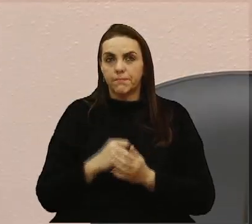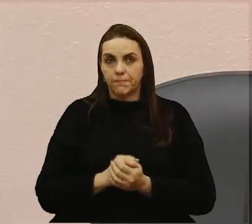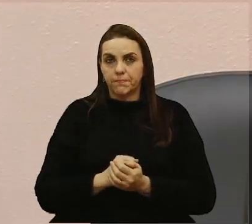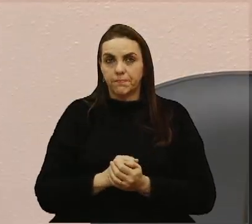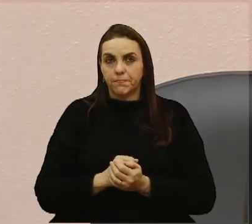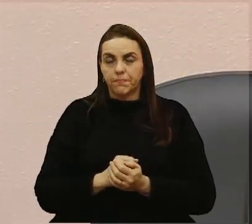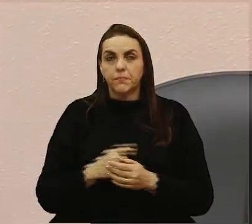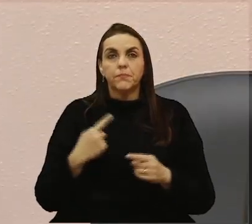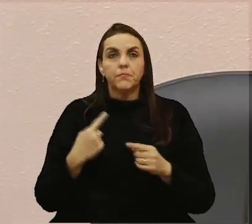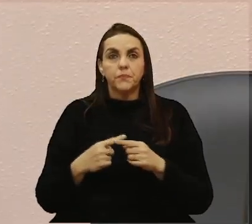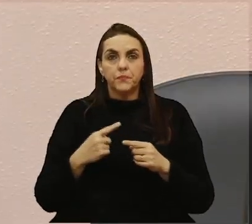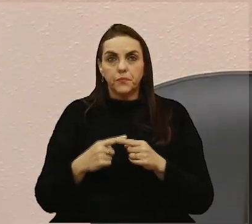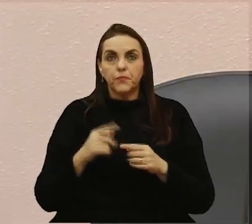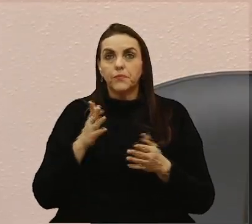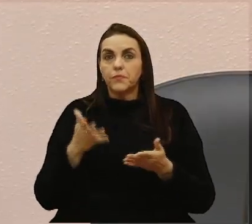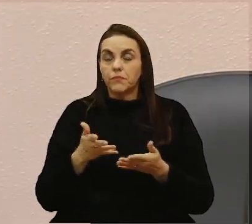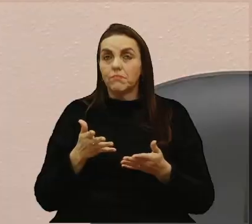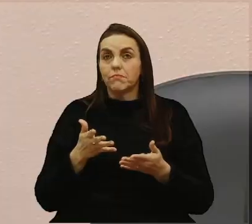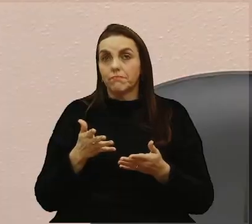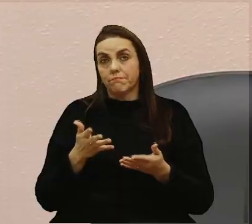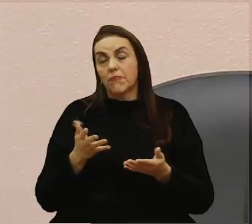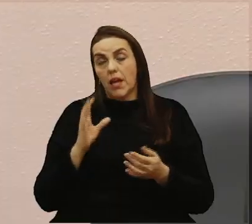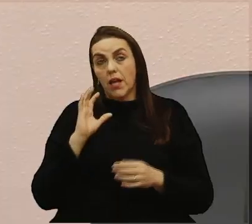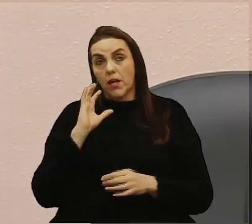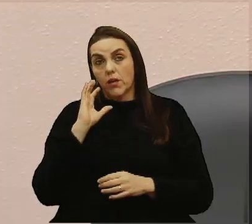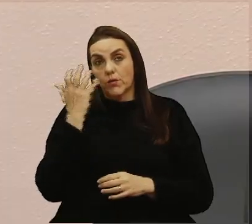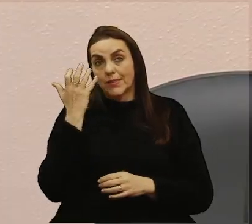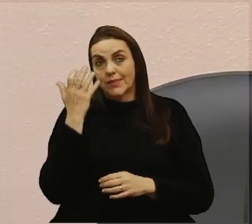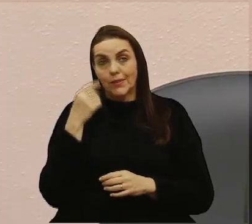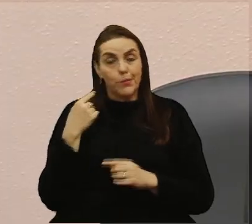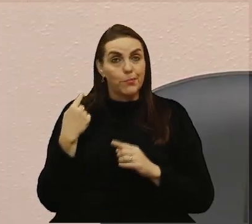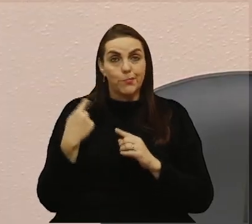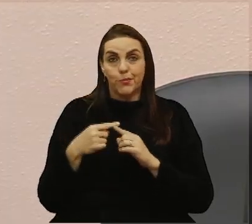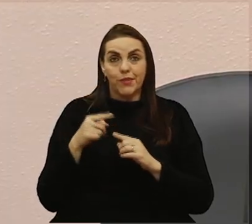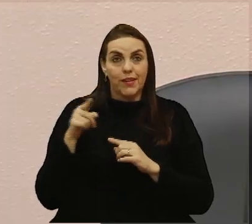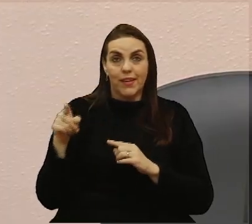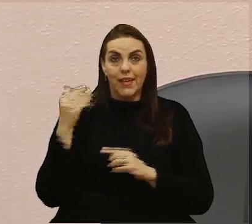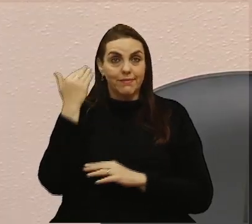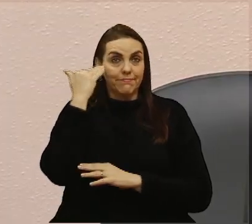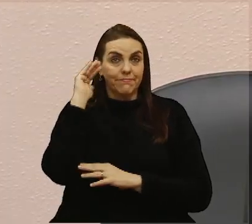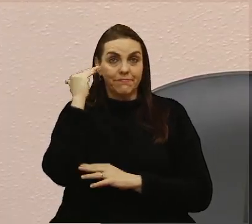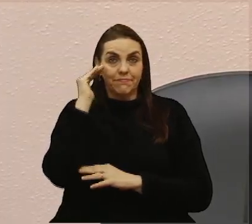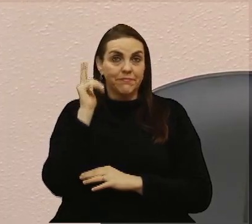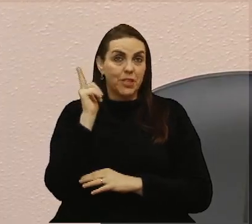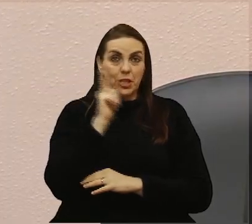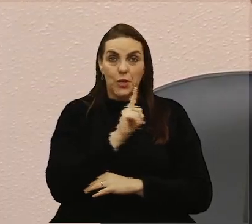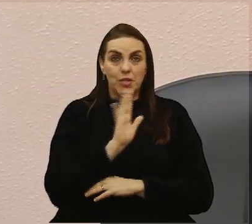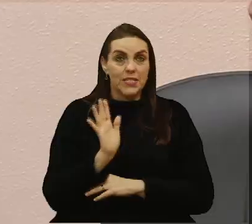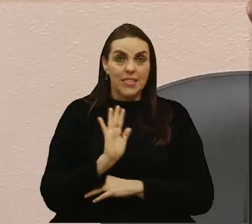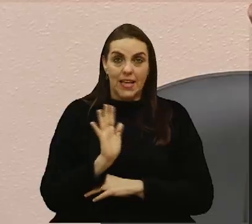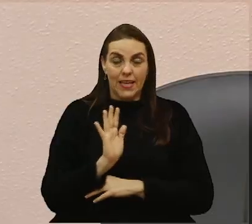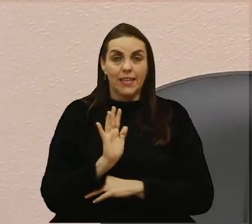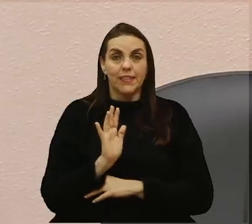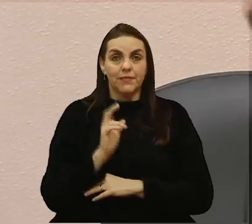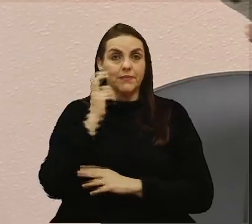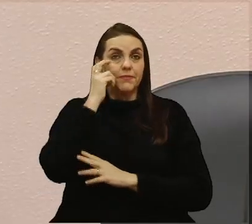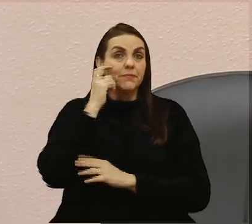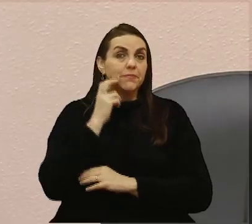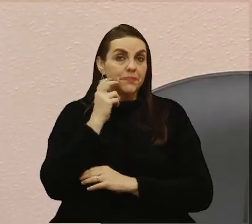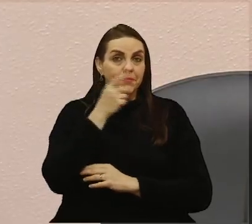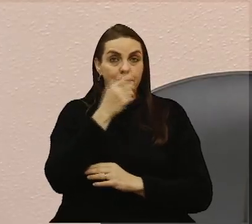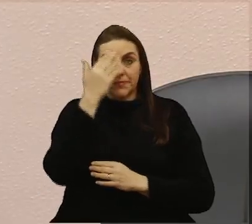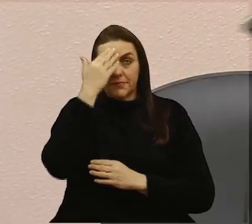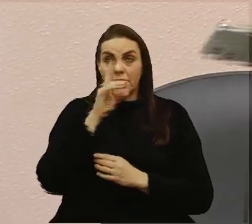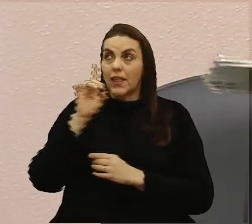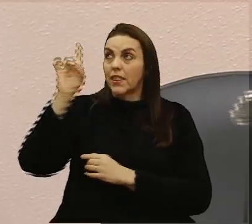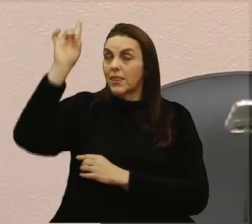Porque casualmente o Gustavo não consegue entender por que vereador Daniel Santos, e graças a Deus, né, entre